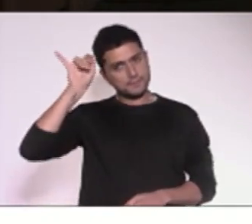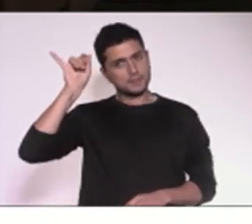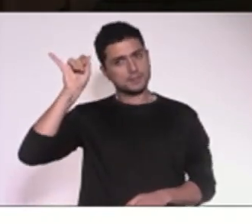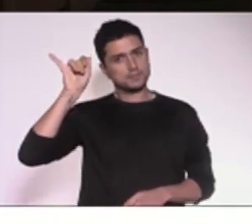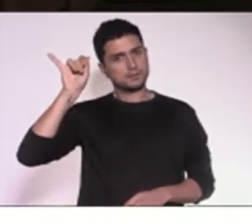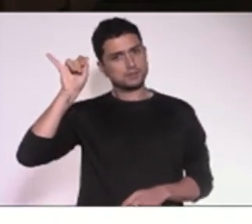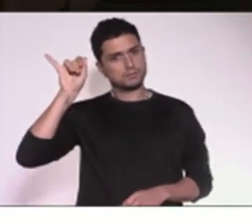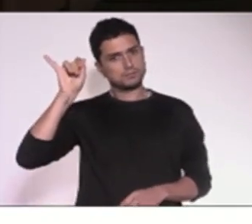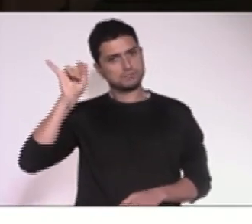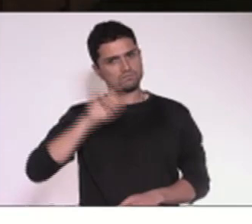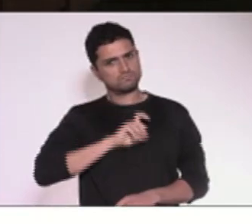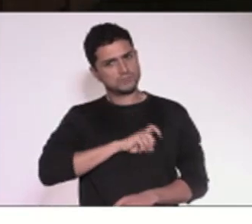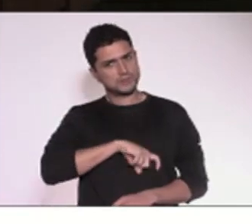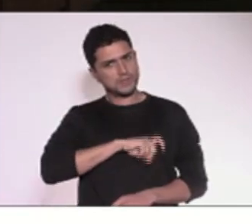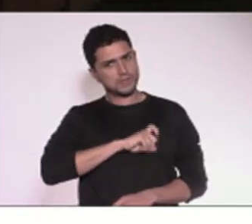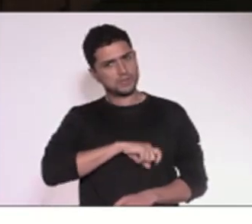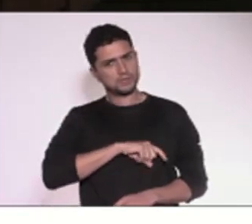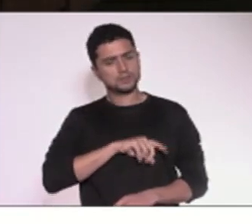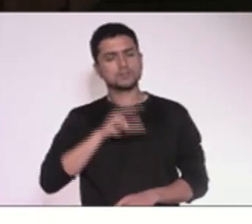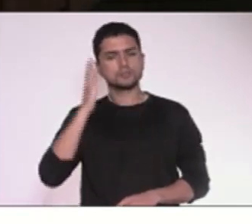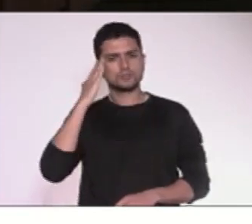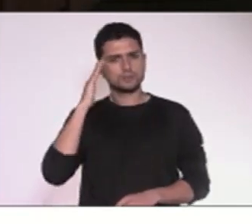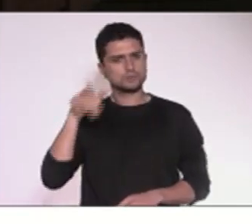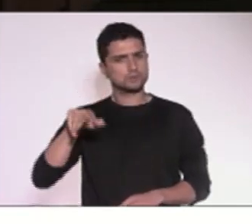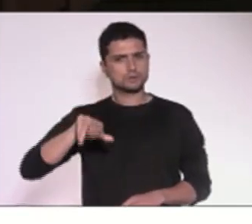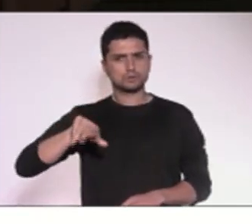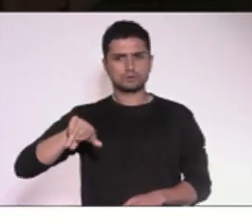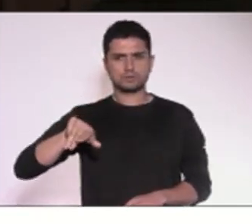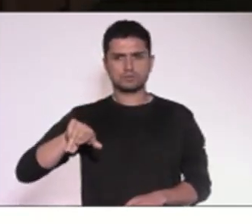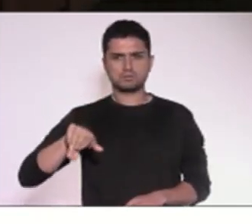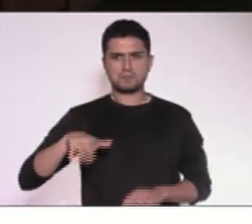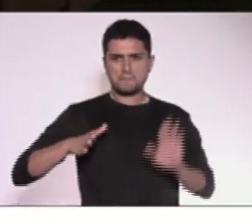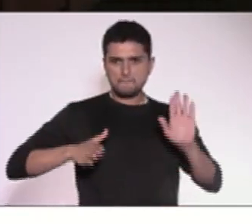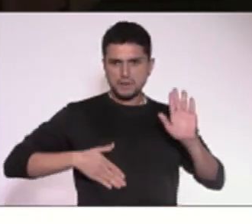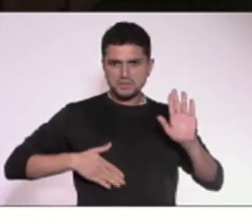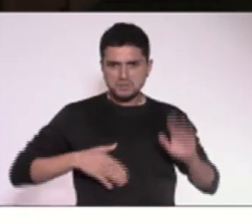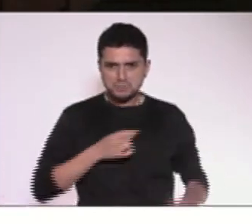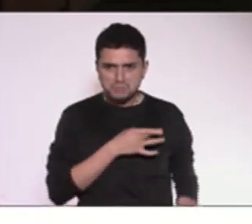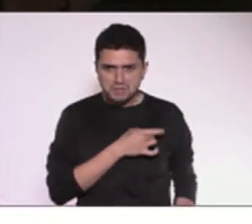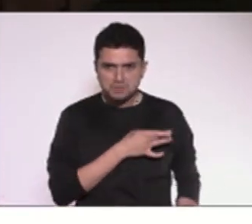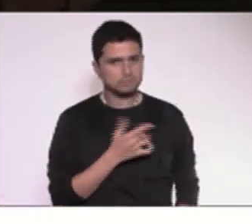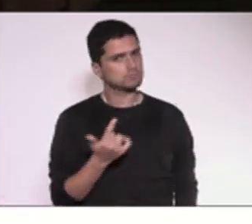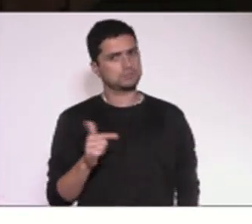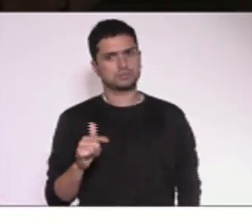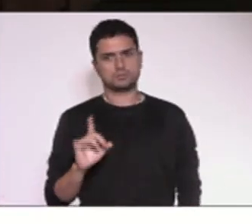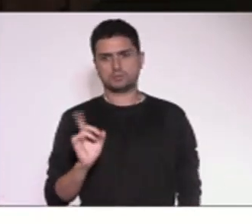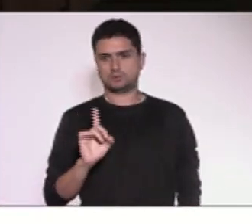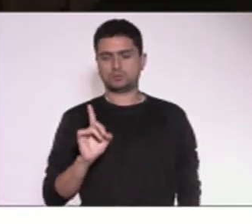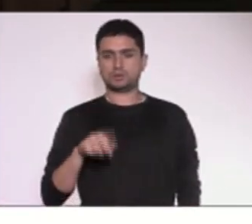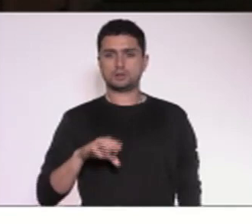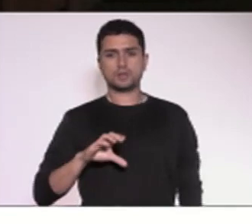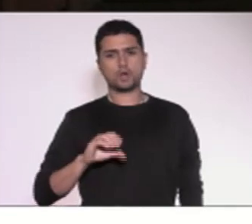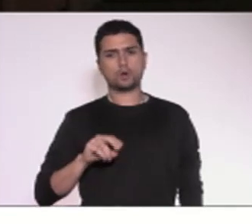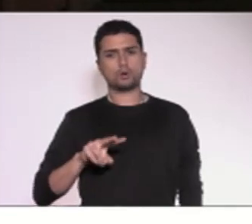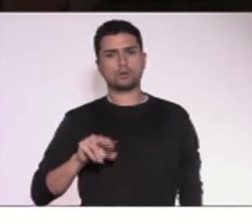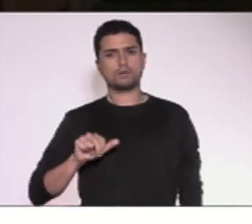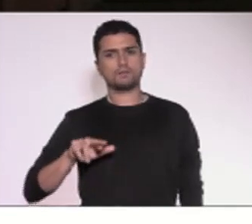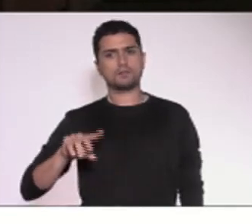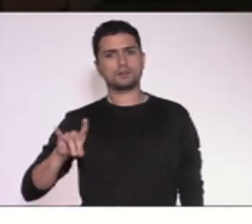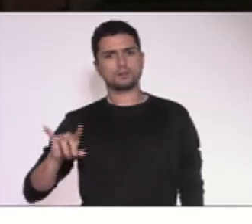medo não é do bandido. Do bandido a gente atura de frente. Nosso maior medo é da covardia. Maior medo.